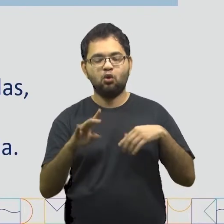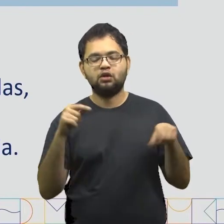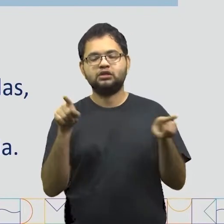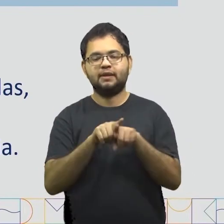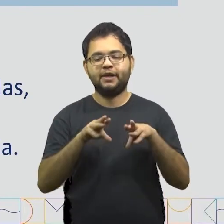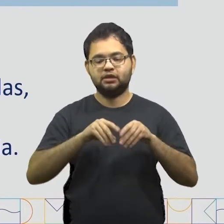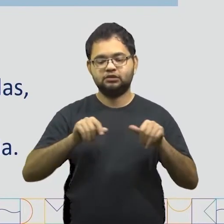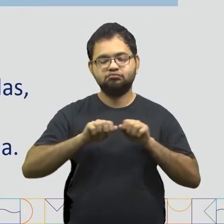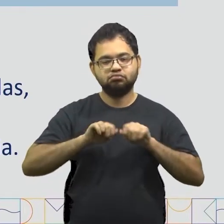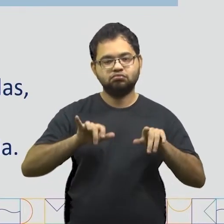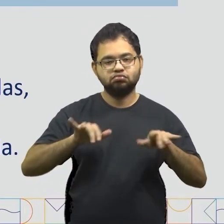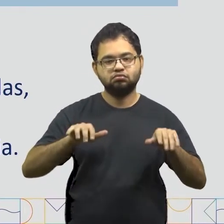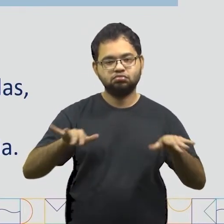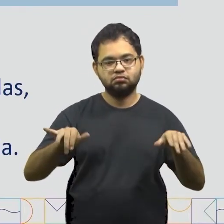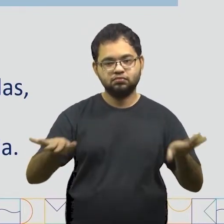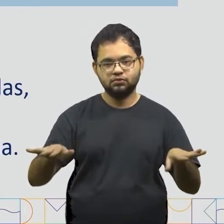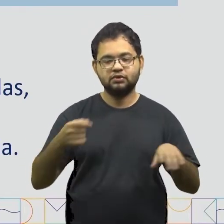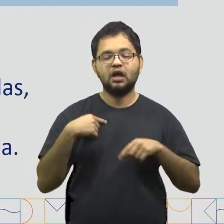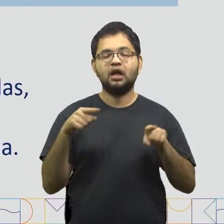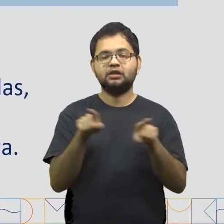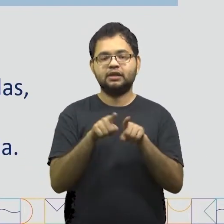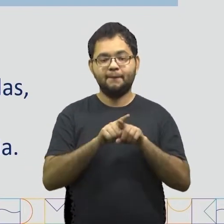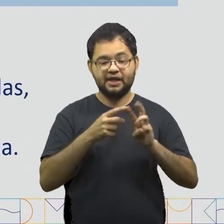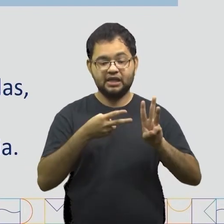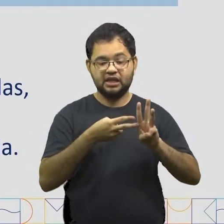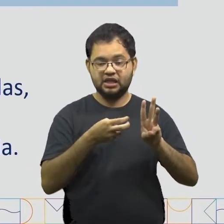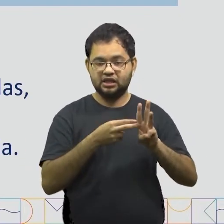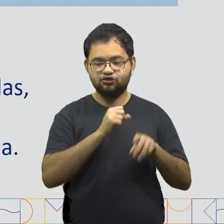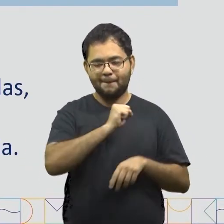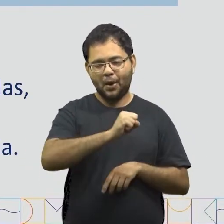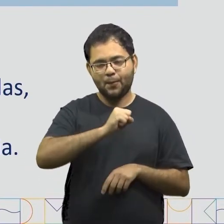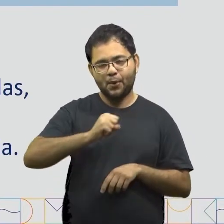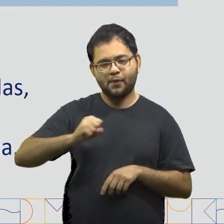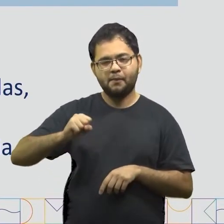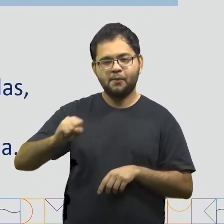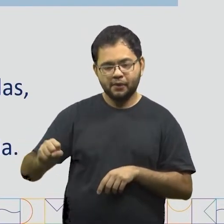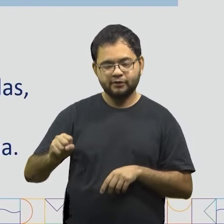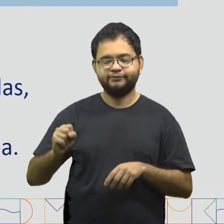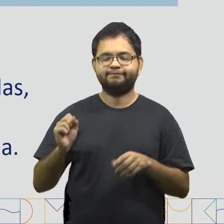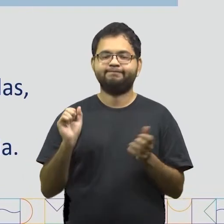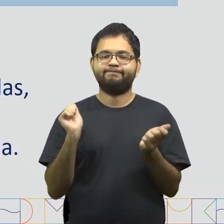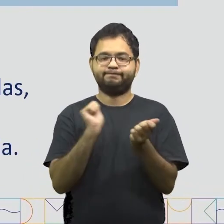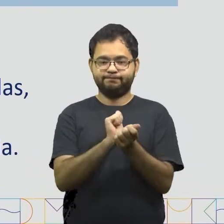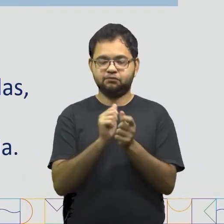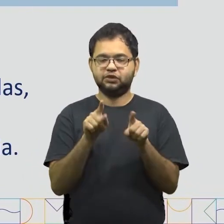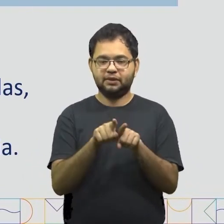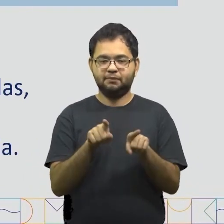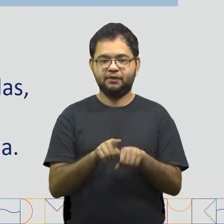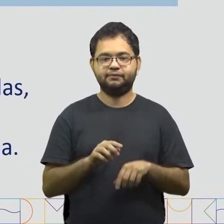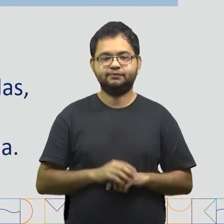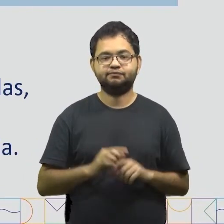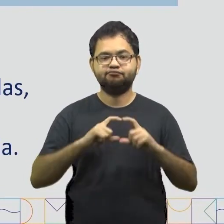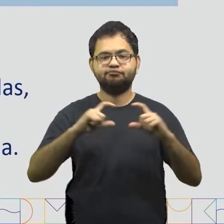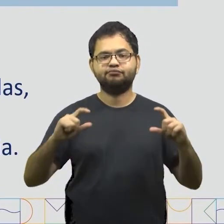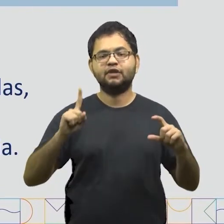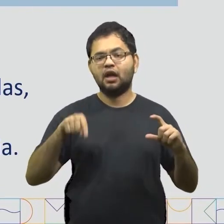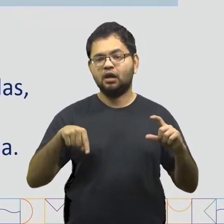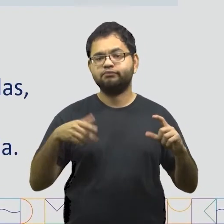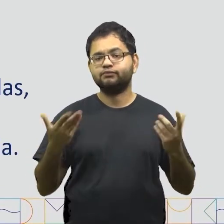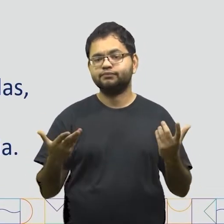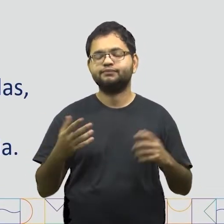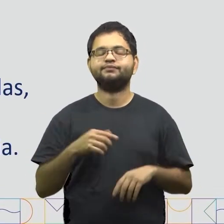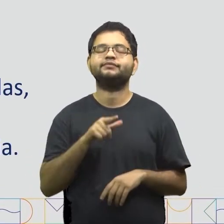expandir o território da colônia além da escravização e morte de indígenas essa afirmação ela